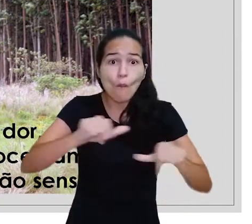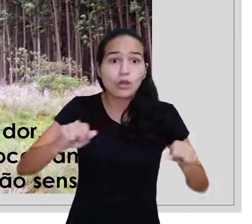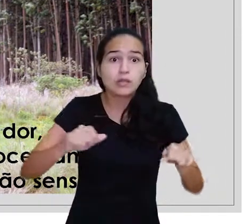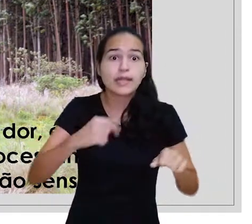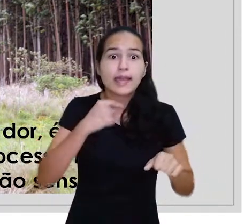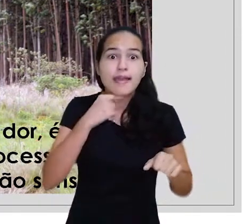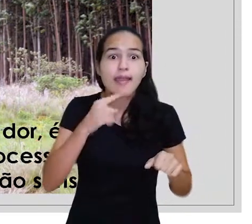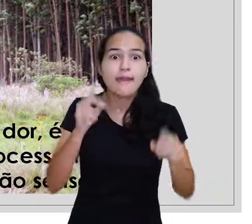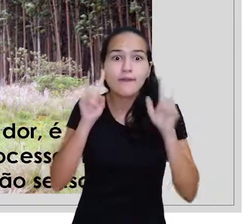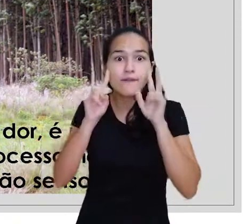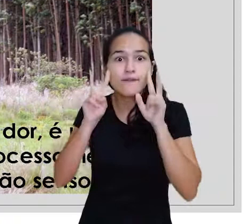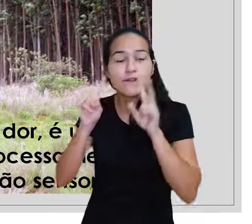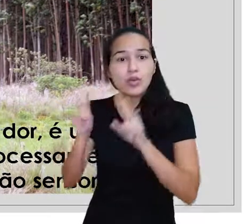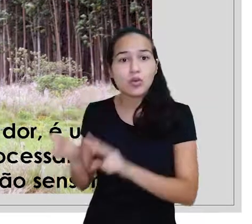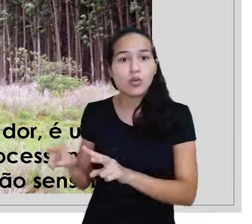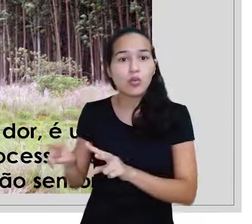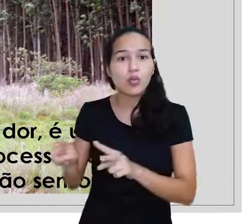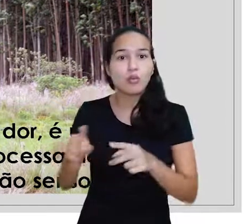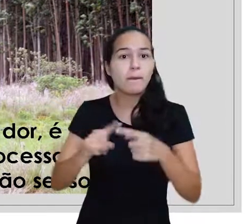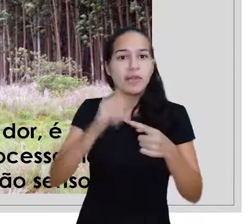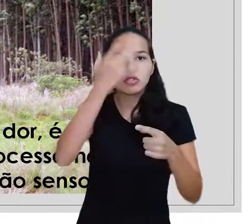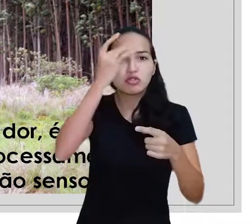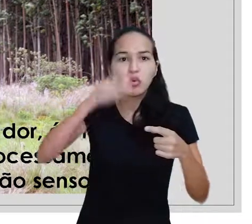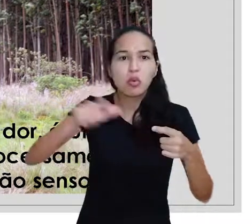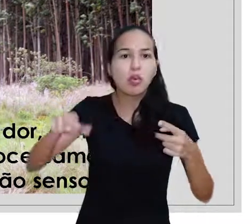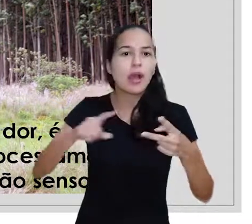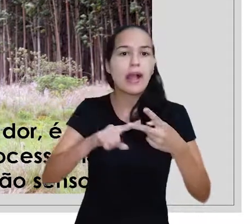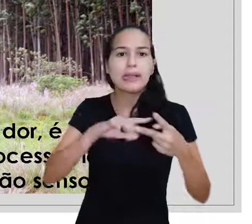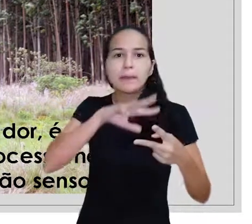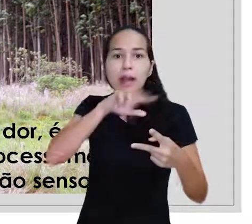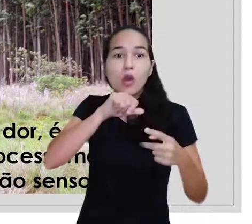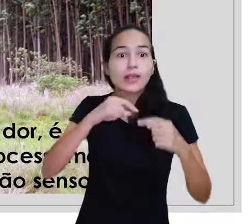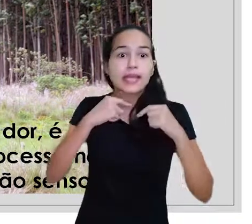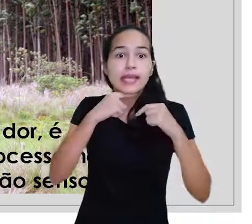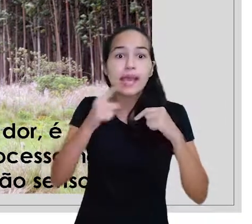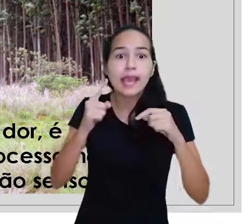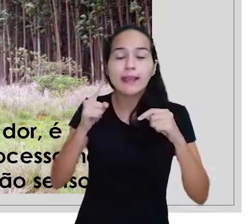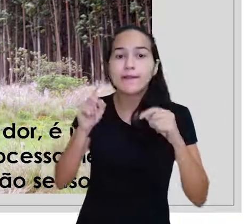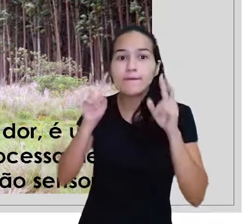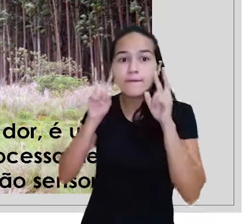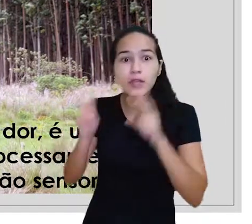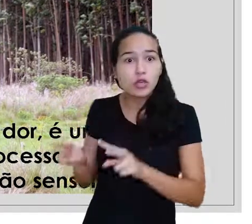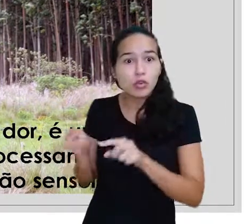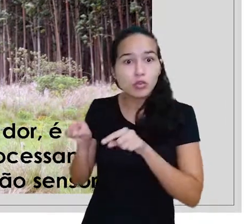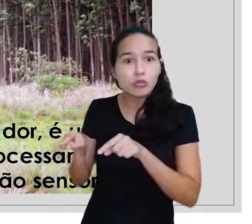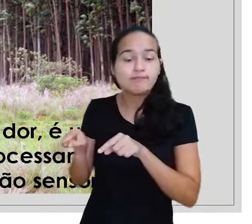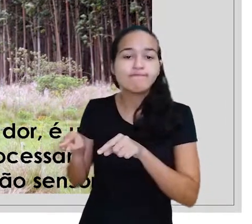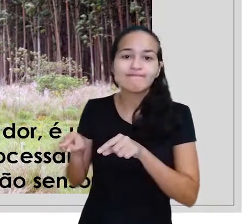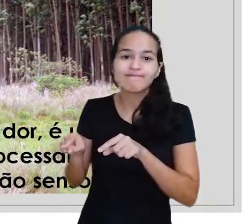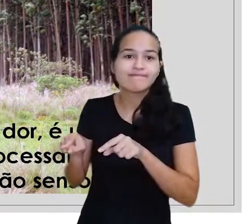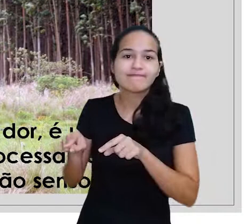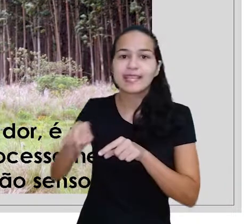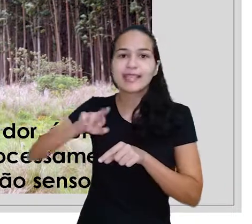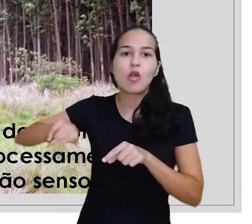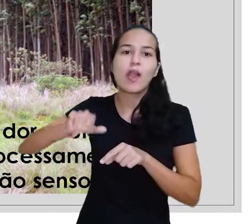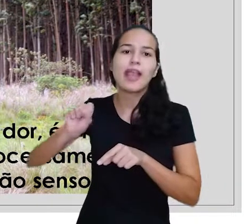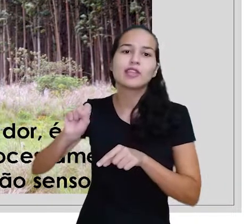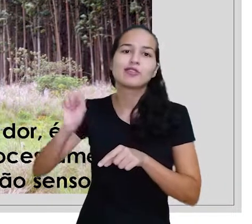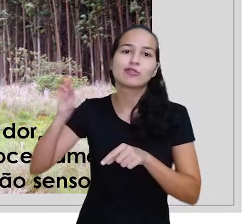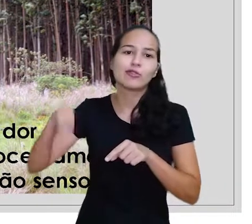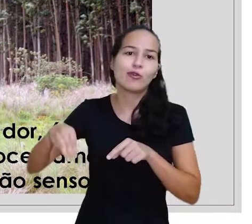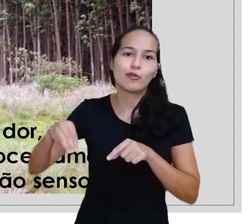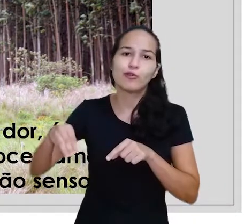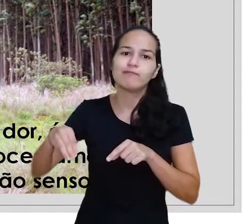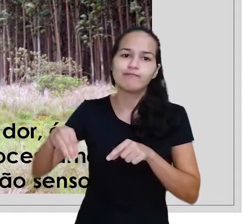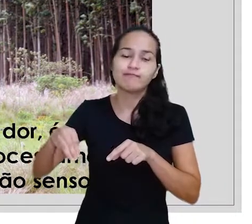animal para ouvir, para que o cérebro pudesse codificar essa informação, então essa árvore não emitiu